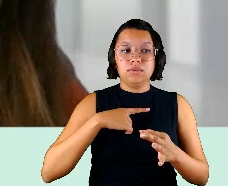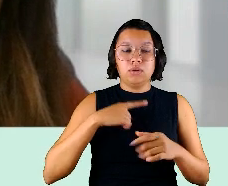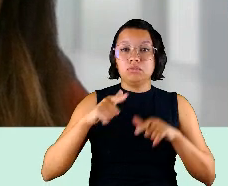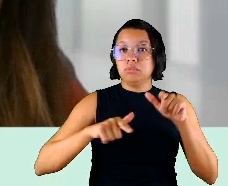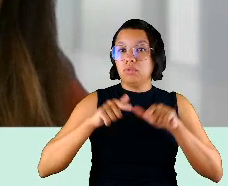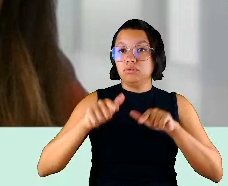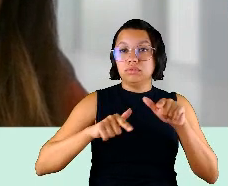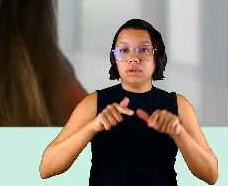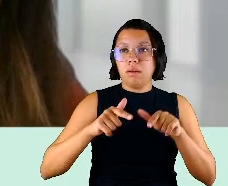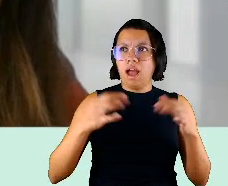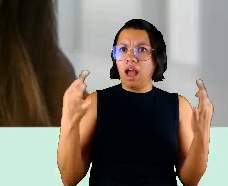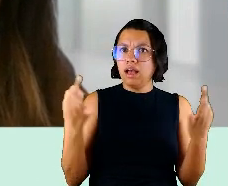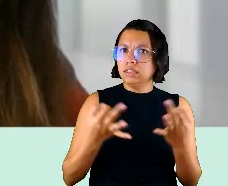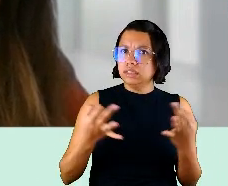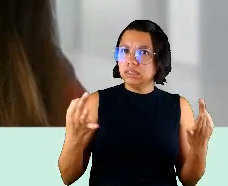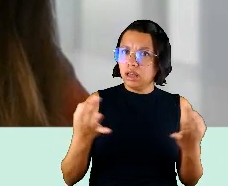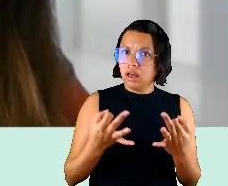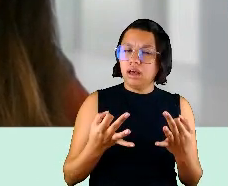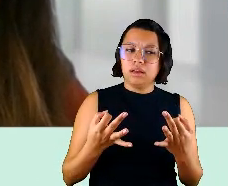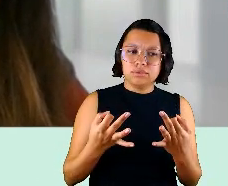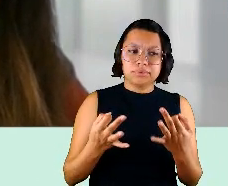produtividade excelente, né?